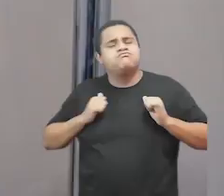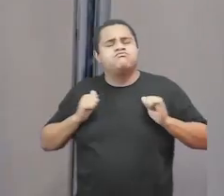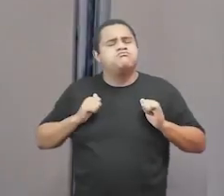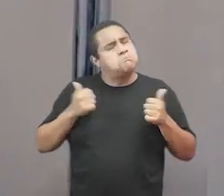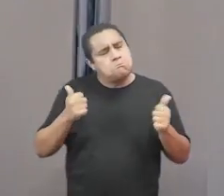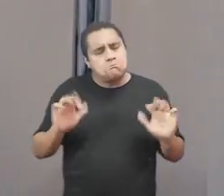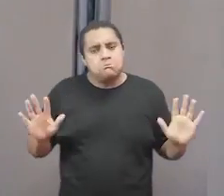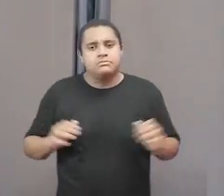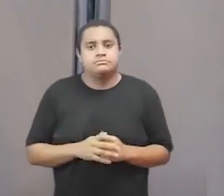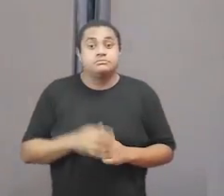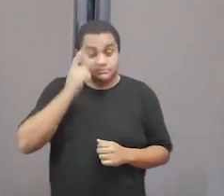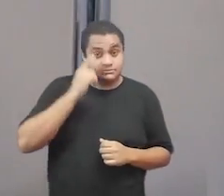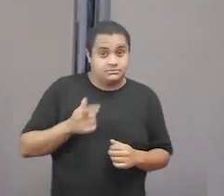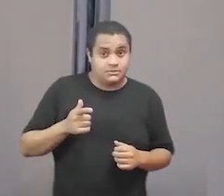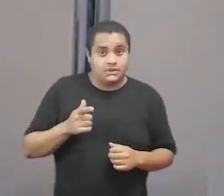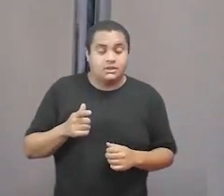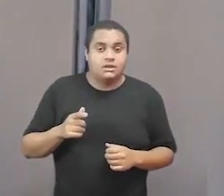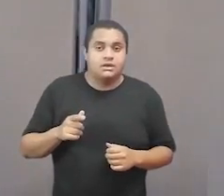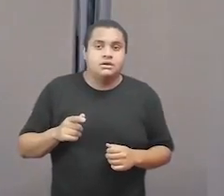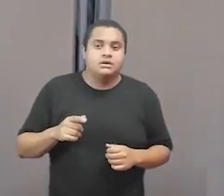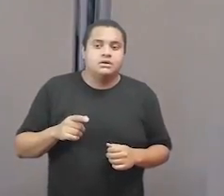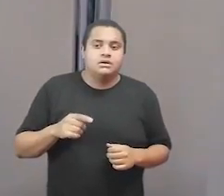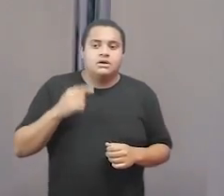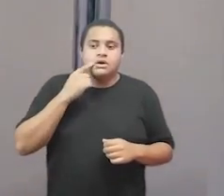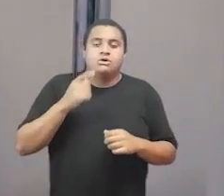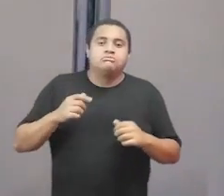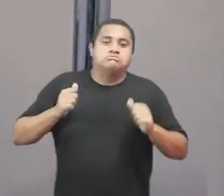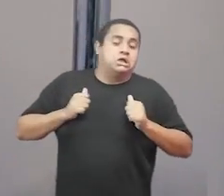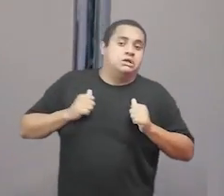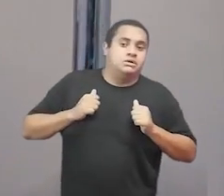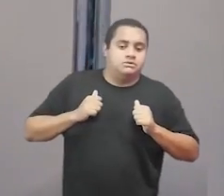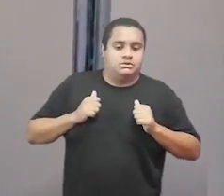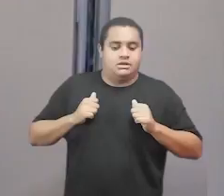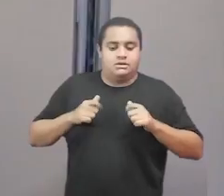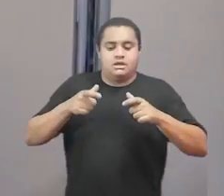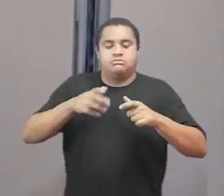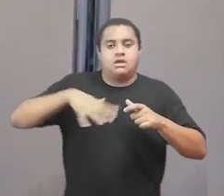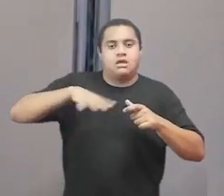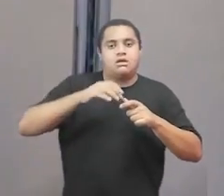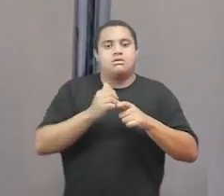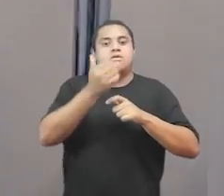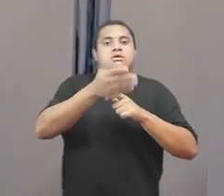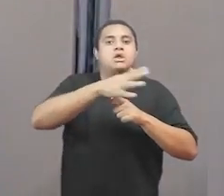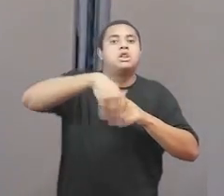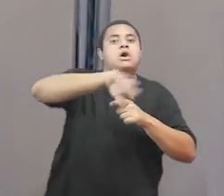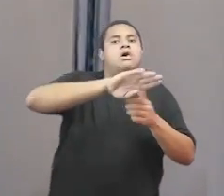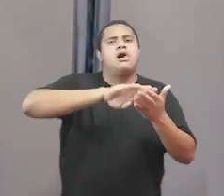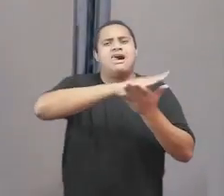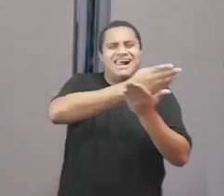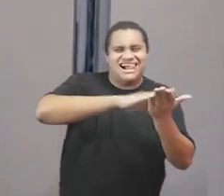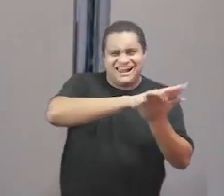aqui e tal, de boa. Pela lógica semântica, qual é o nome da zona que está aqui fora? Pela lógica semântica, é a zona